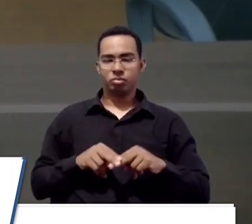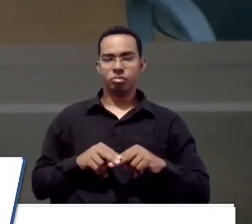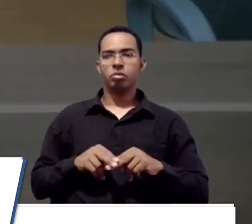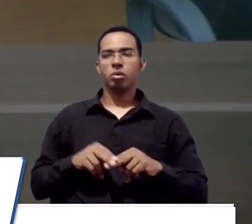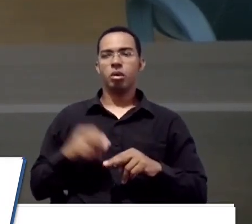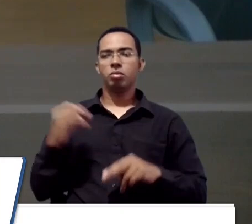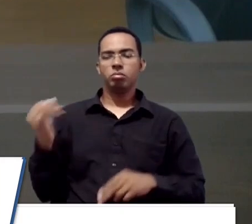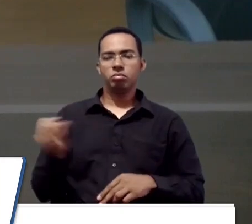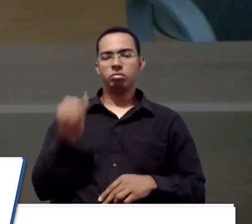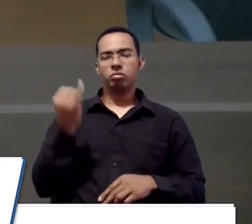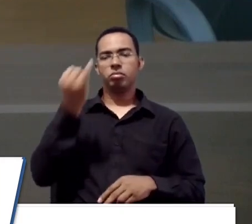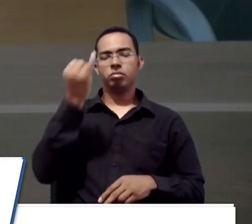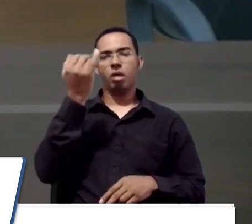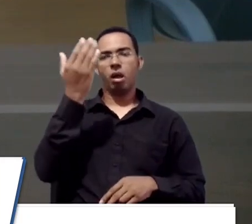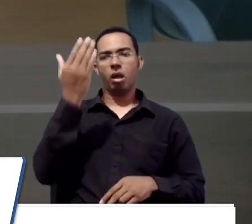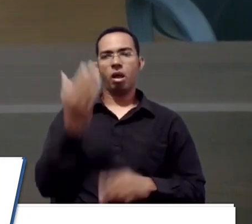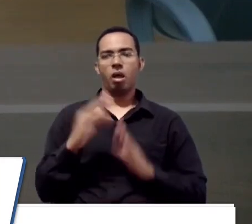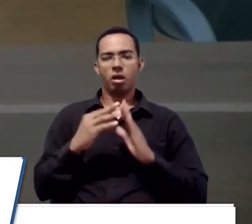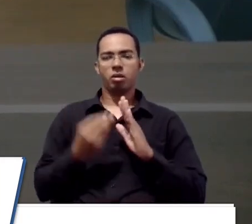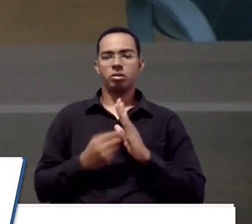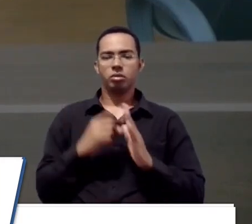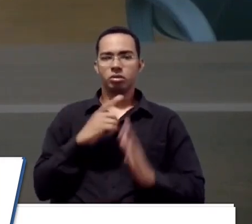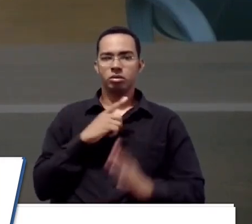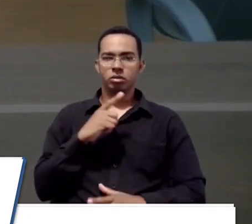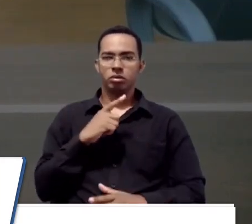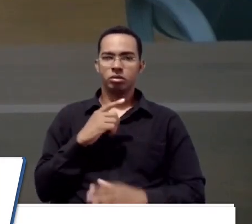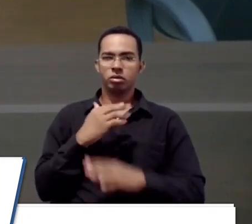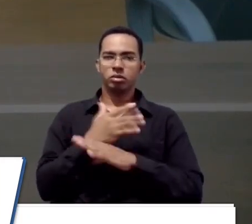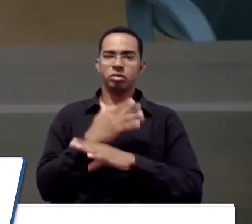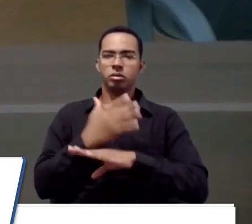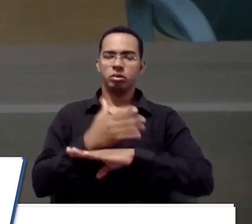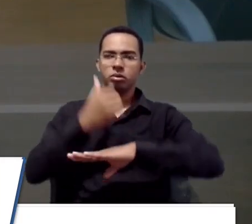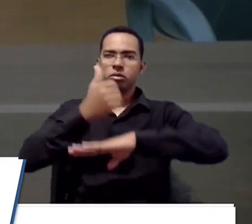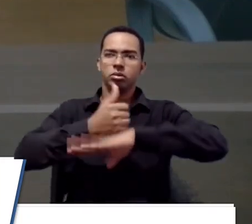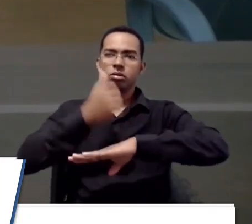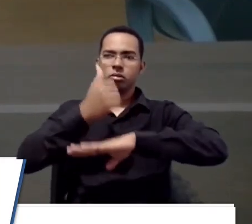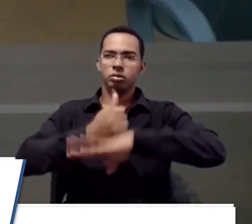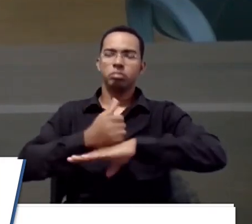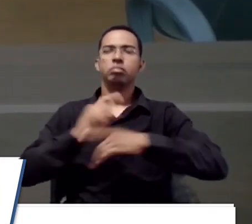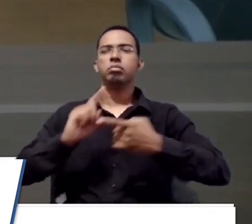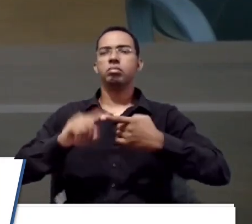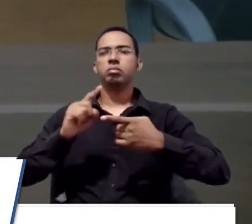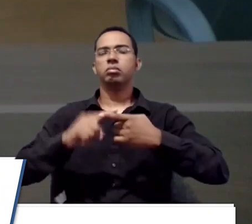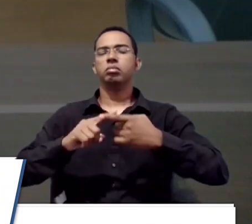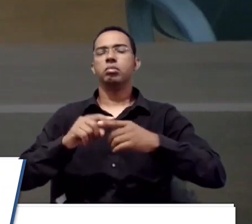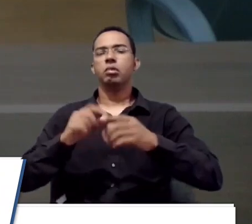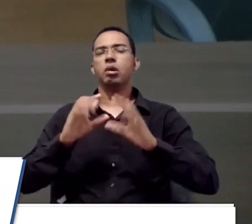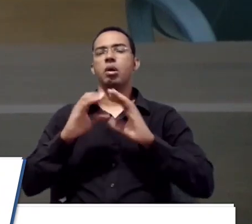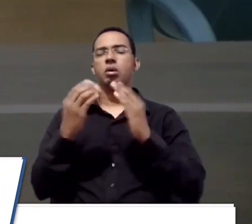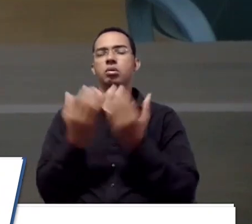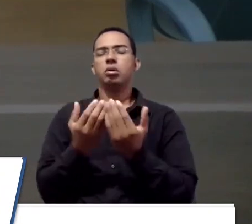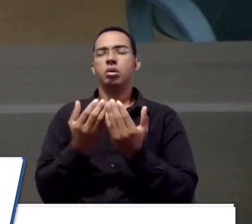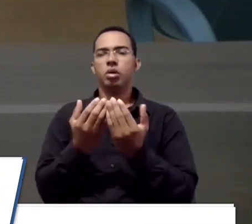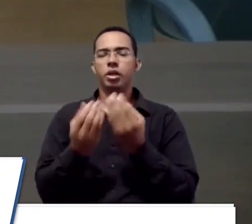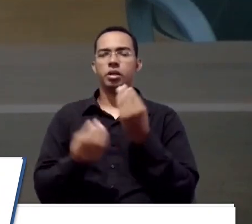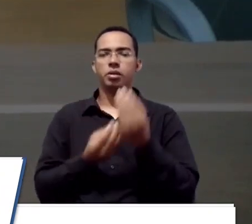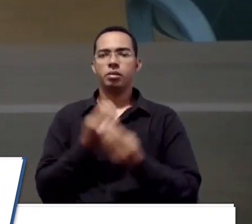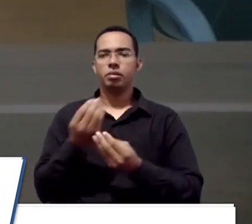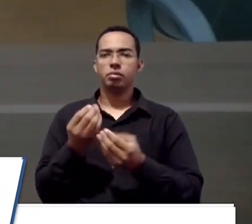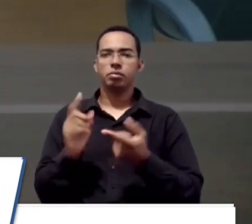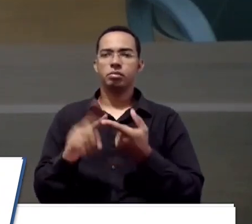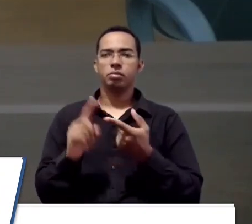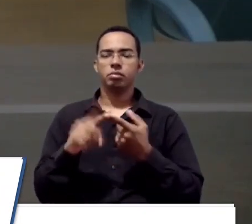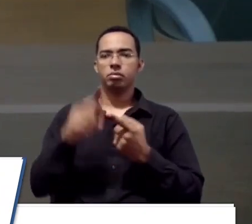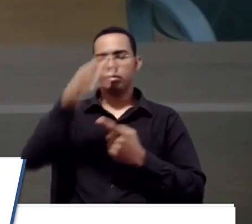relevância que a igreja tem para a cidade franca e para a comunidade a que atende, tanto espiritual